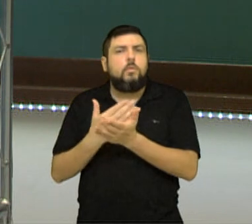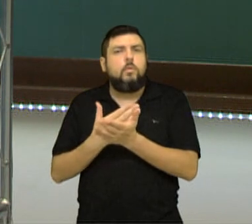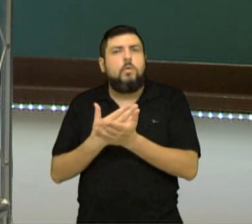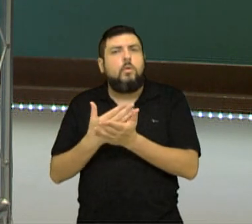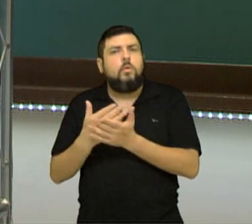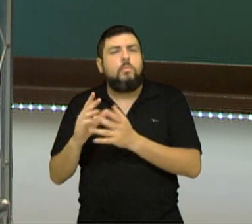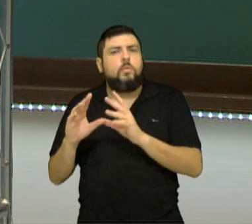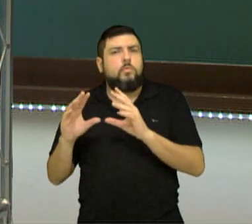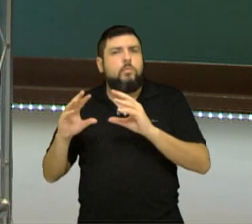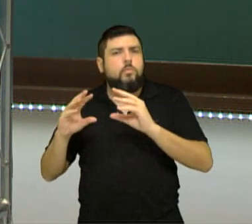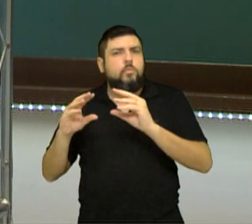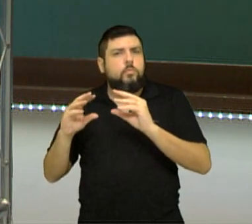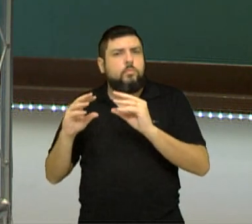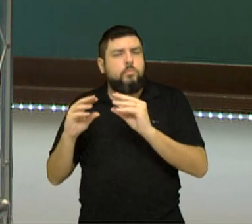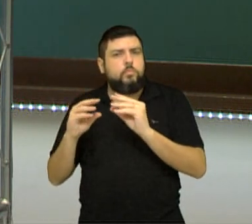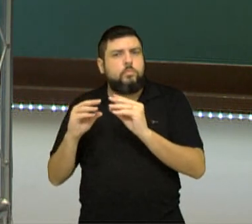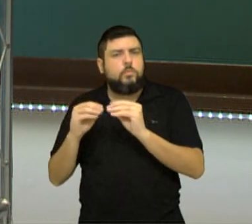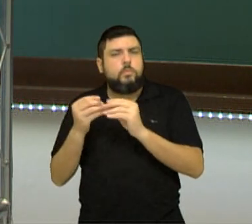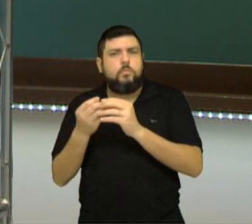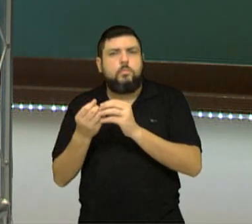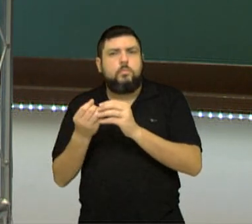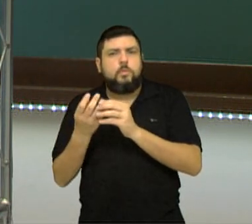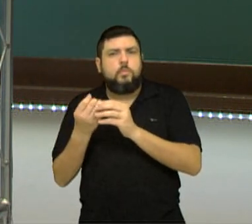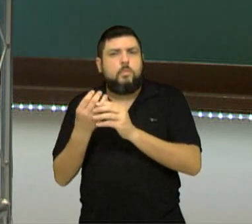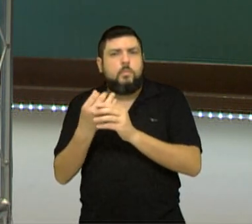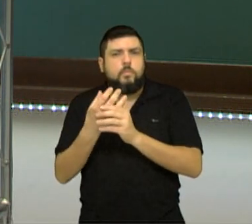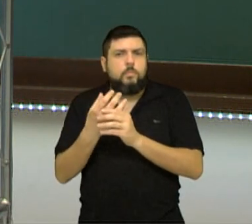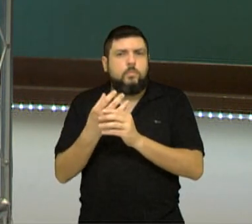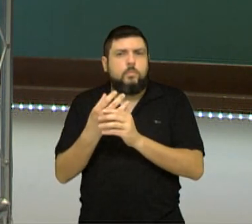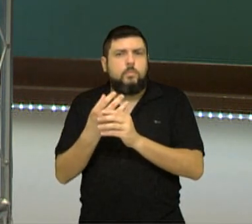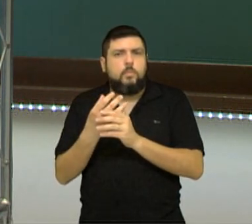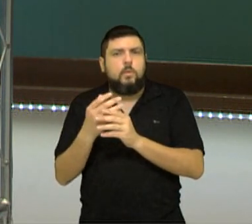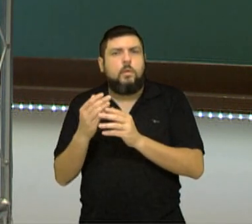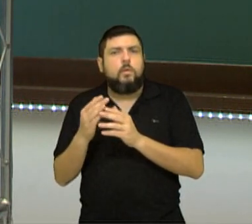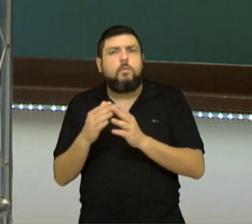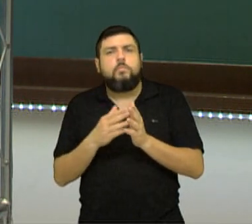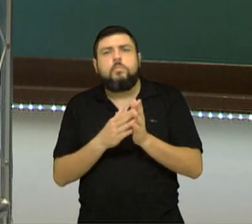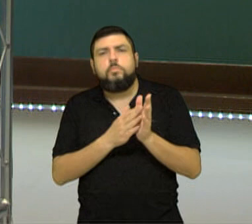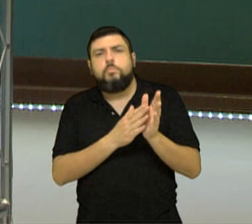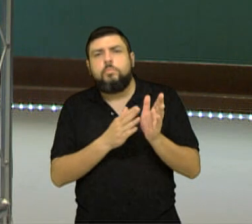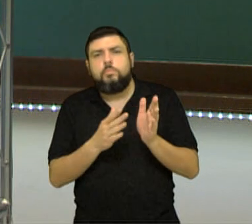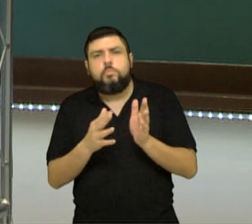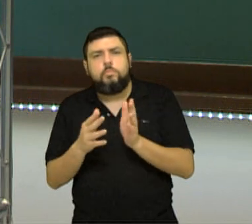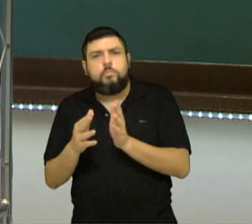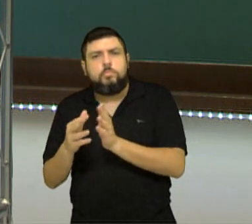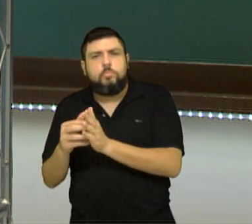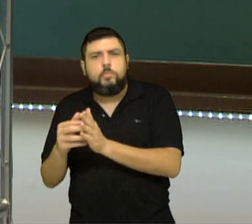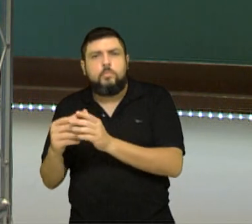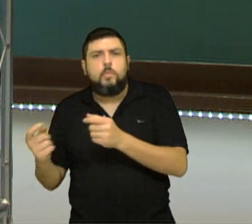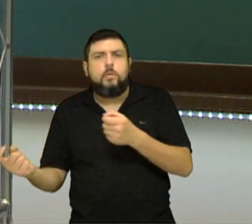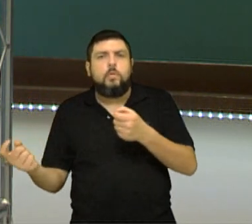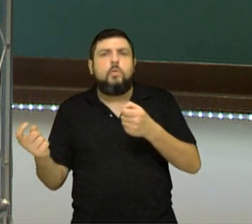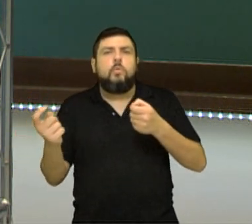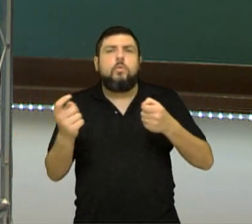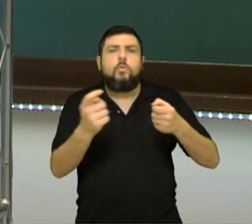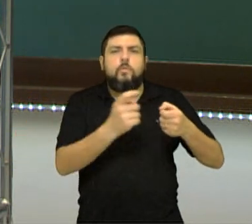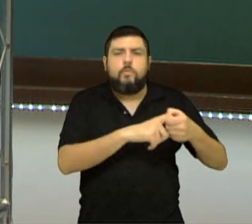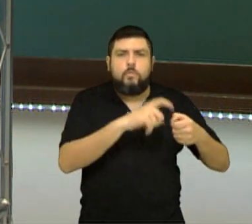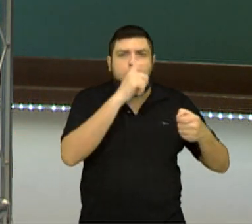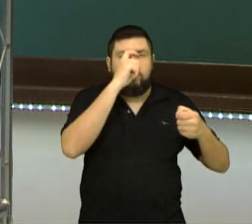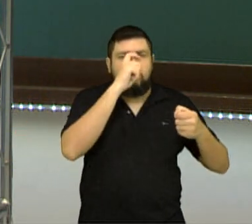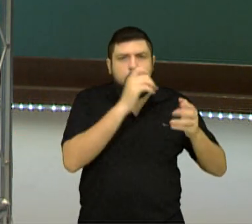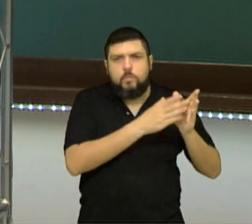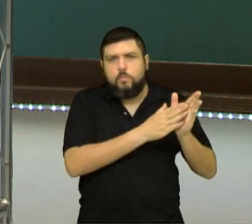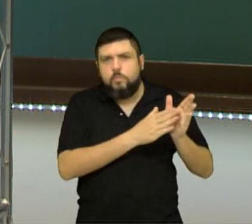de liberar isso aqui, né, até que seja ocorrida ali uma nova menstruação. E assim vai indo